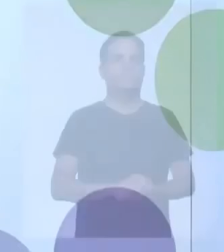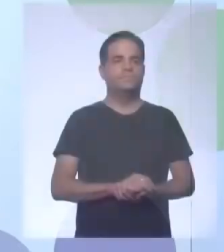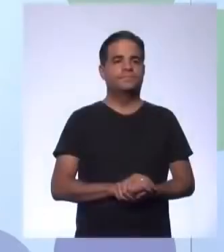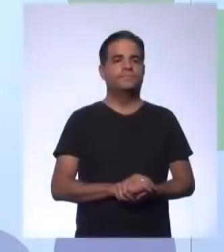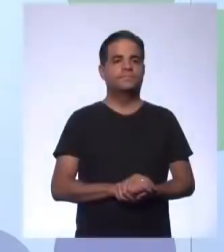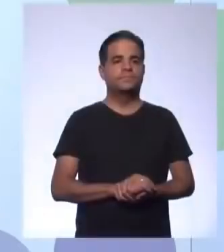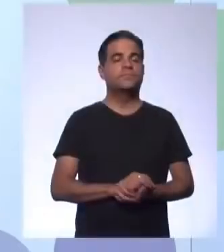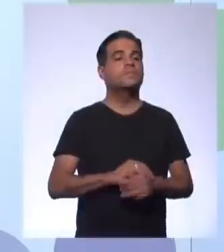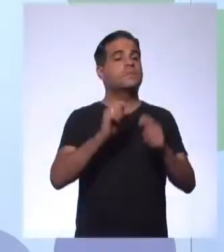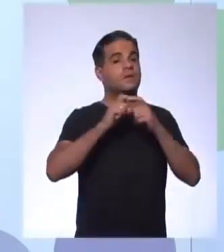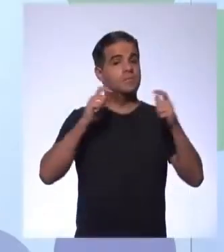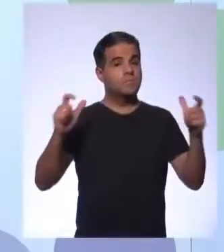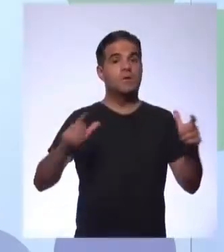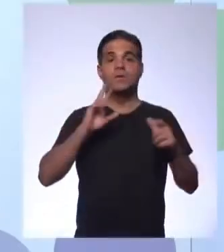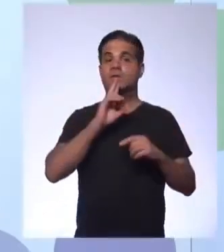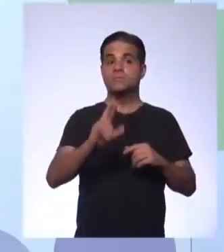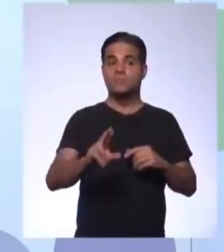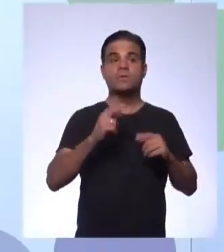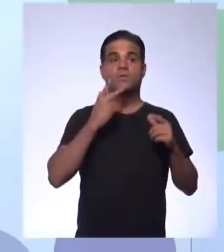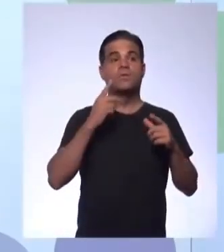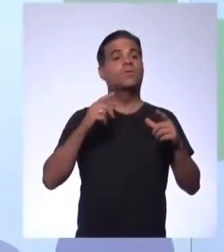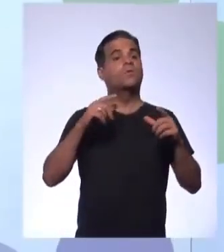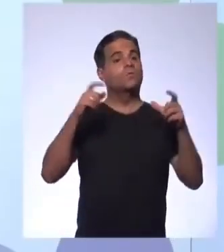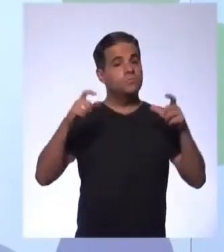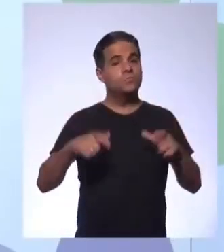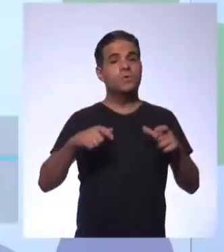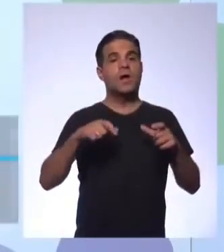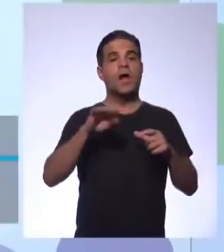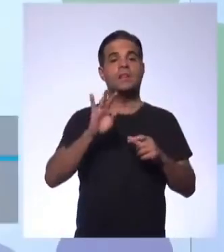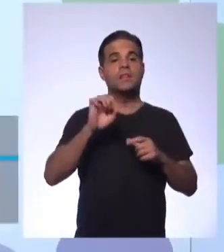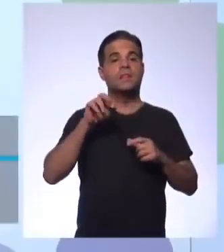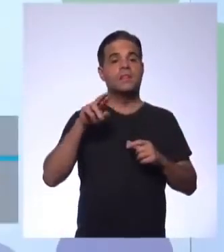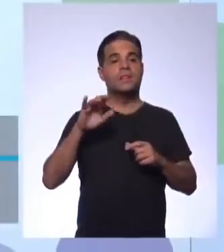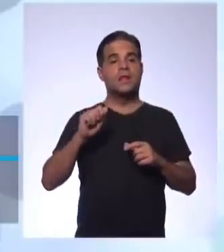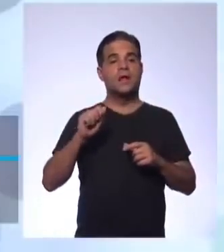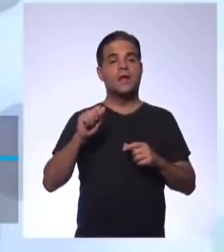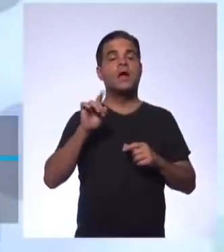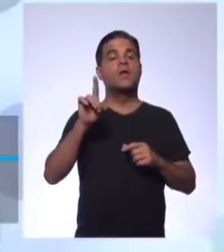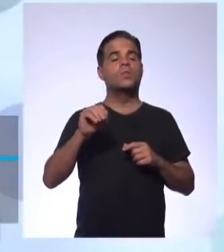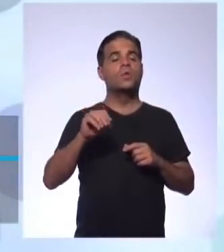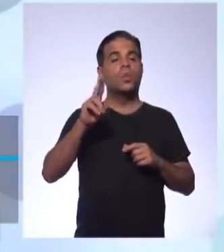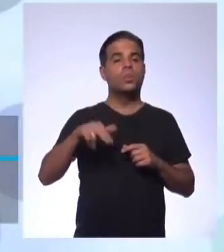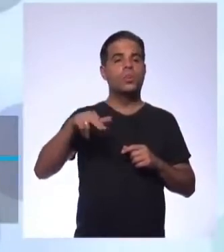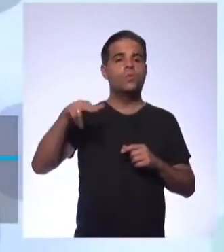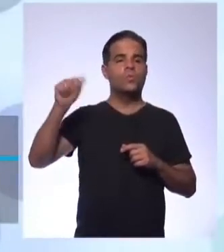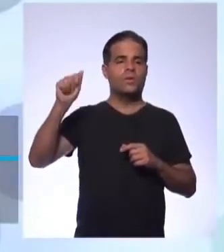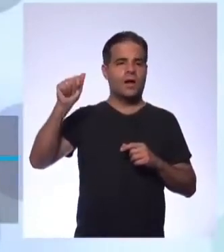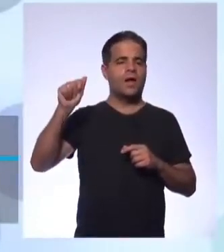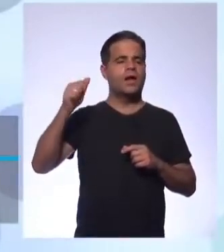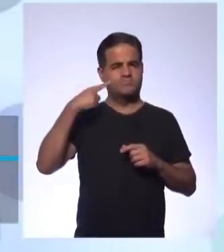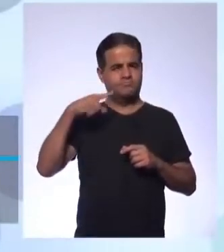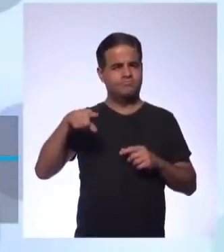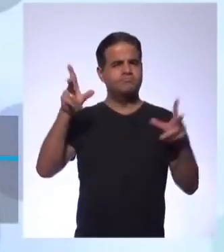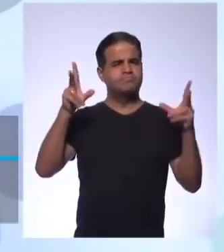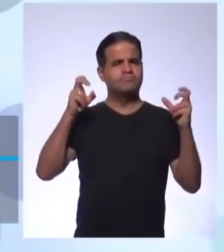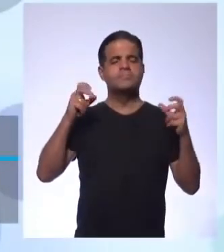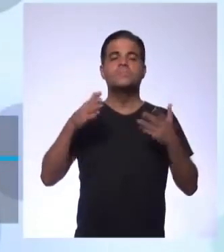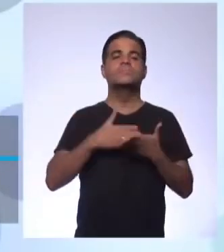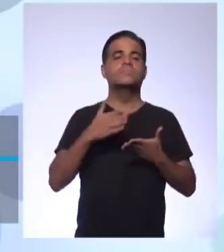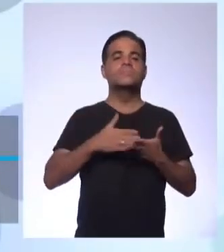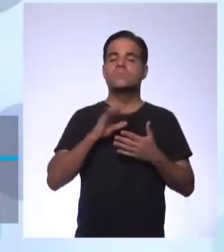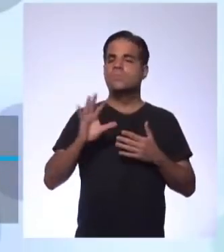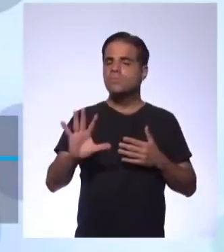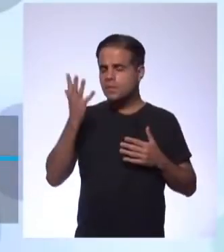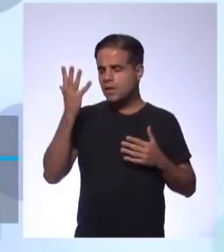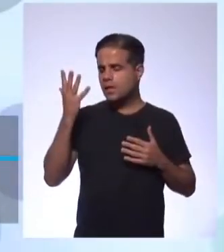E a maioria absoluta respondeu na Terra do Nunca, professor Mauro. Na Terra do Nunca. Mas vocês percebam que no livro do Peter Pan